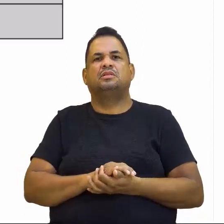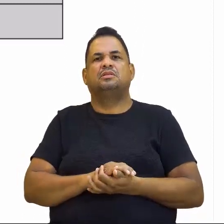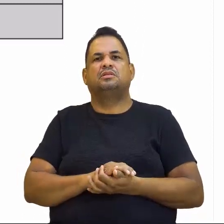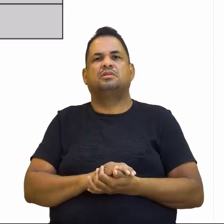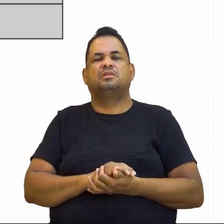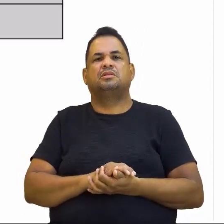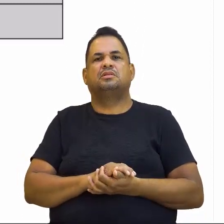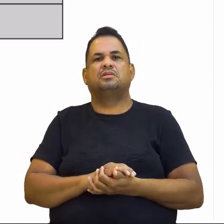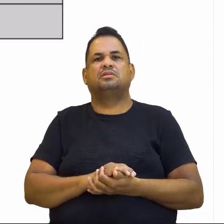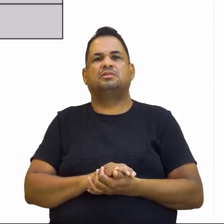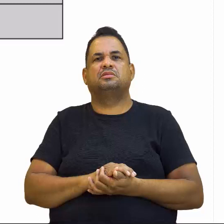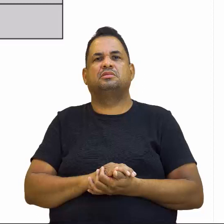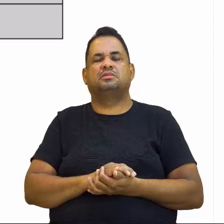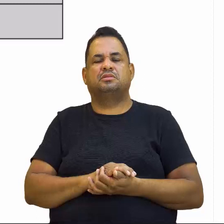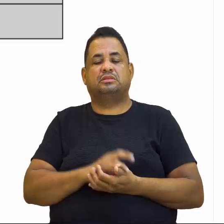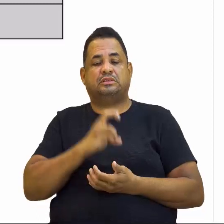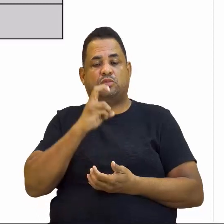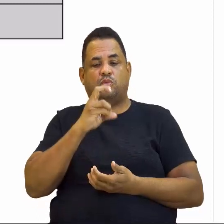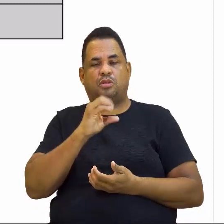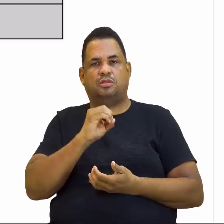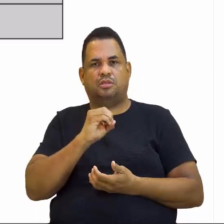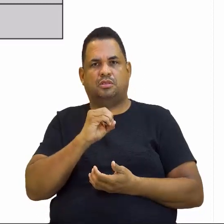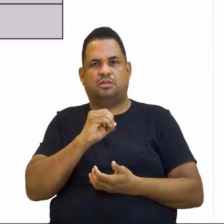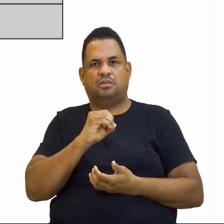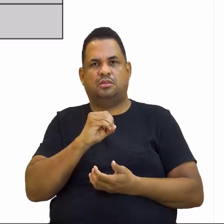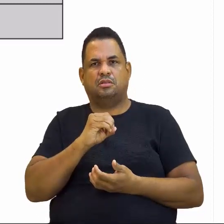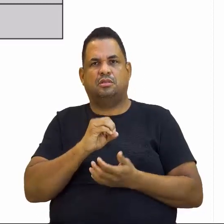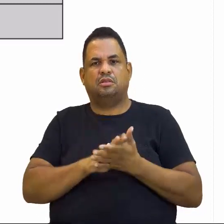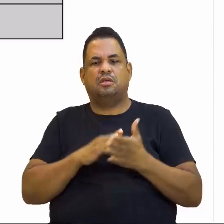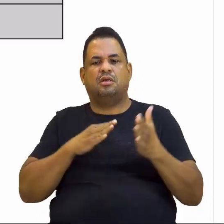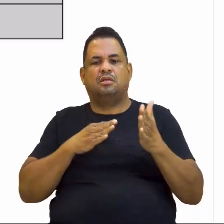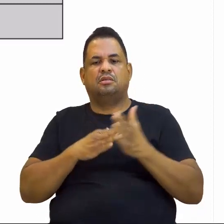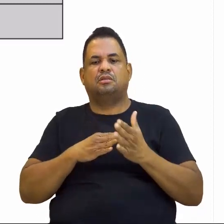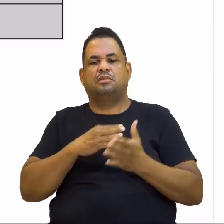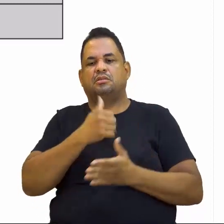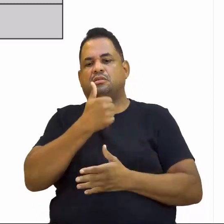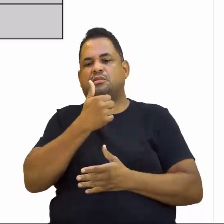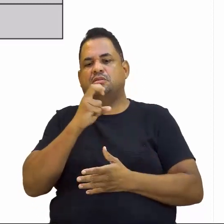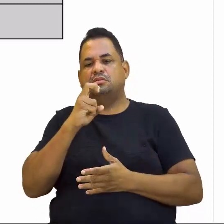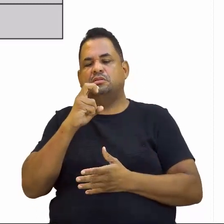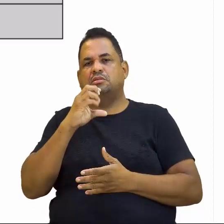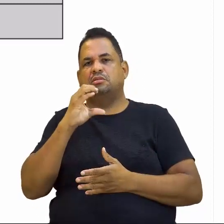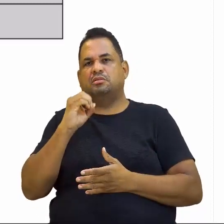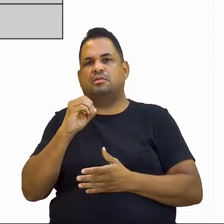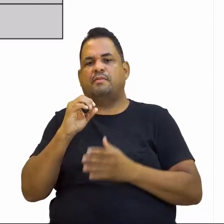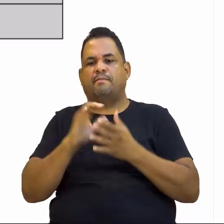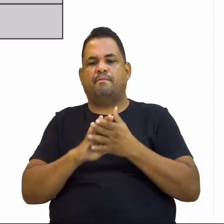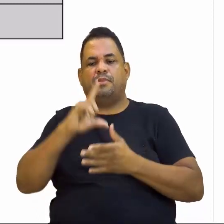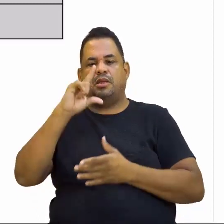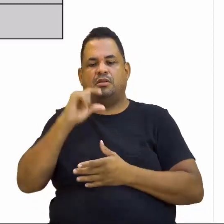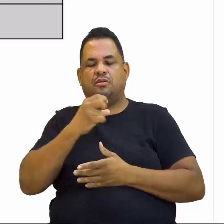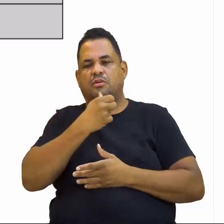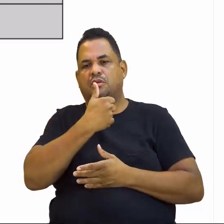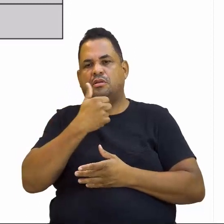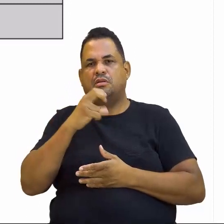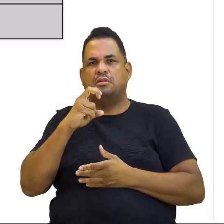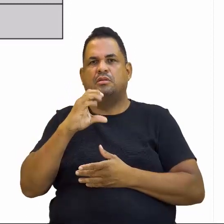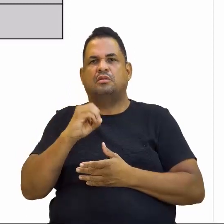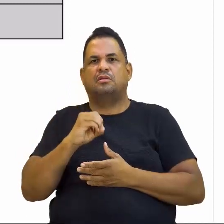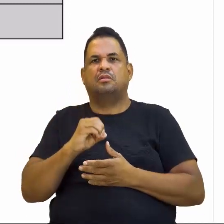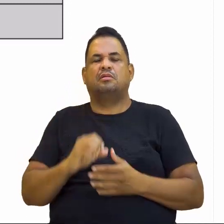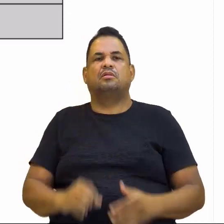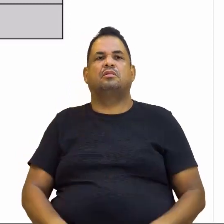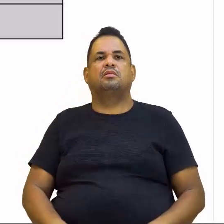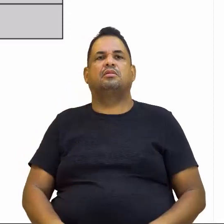sal, ela vai ter que estar entre 50 e menor que 150 miligramas por